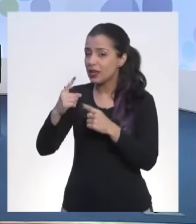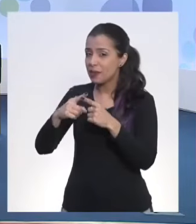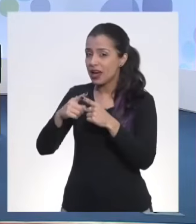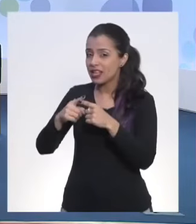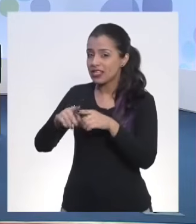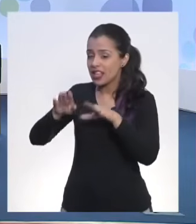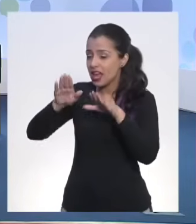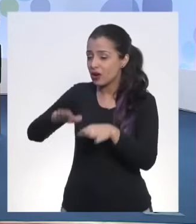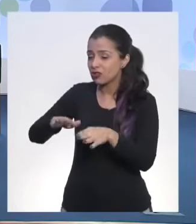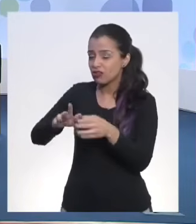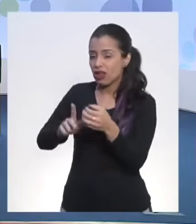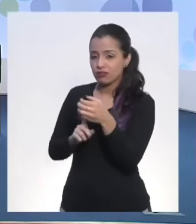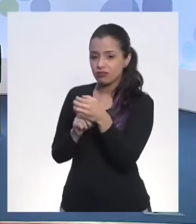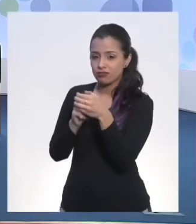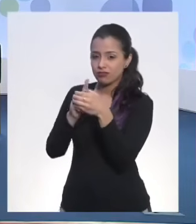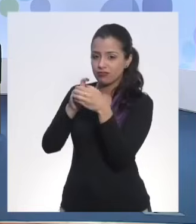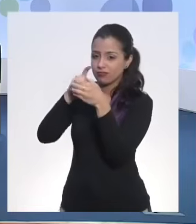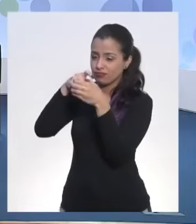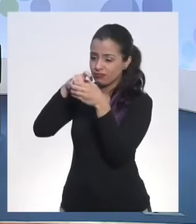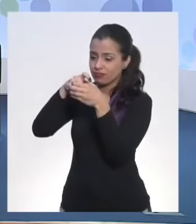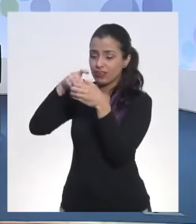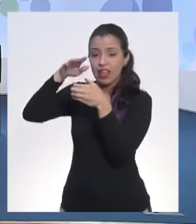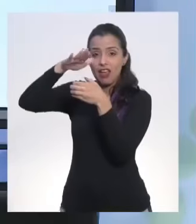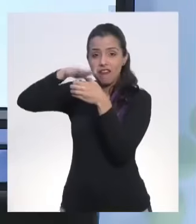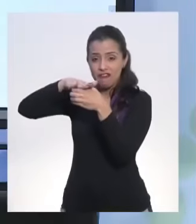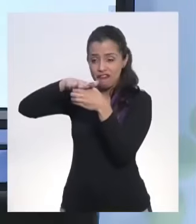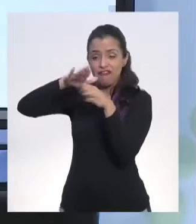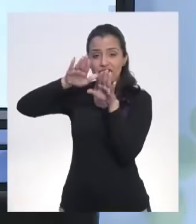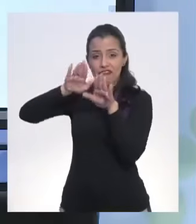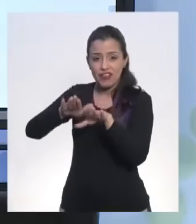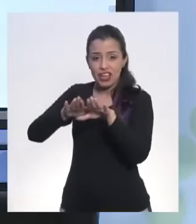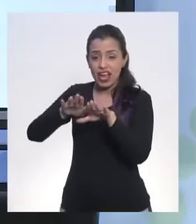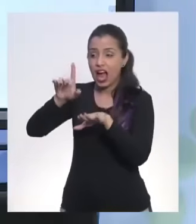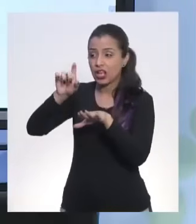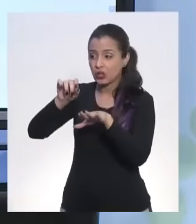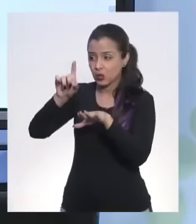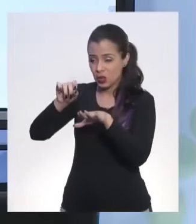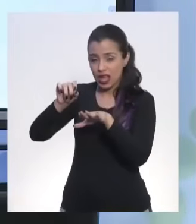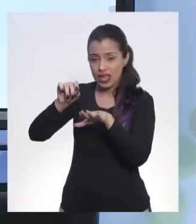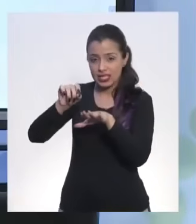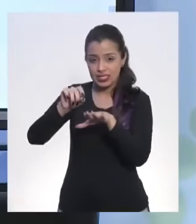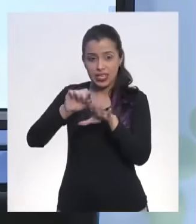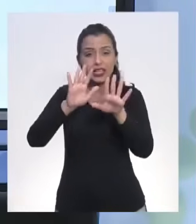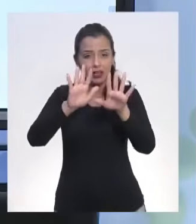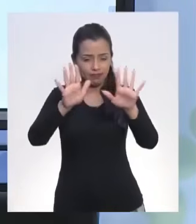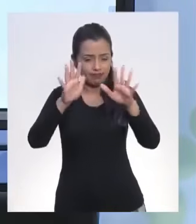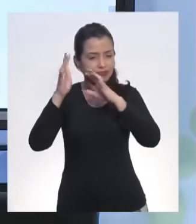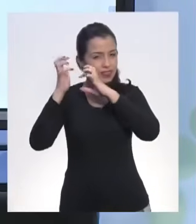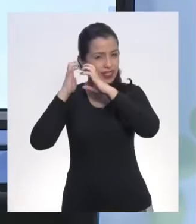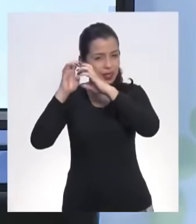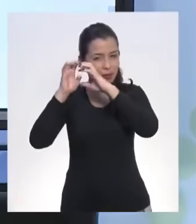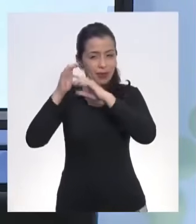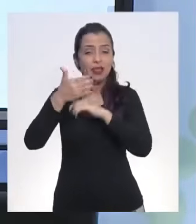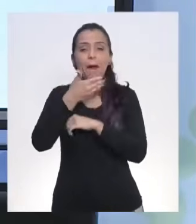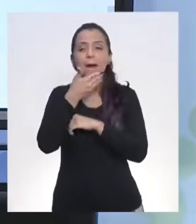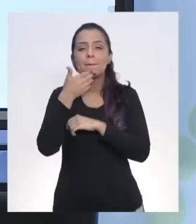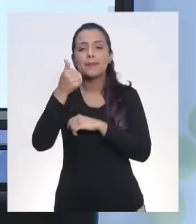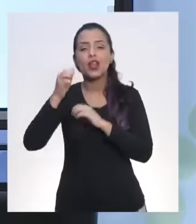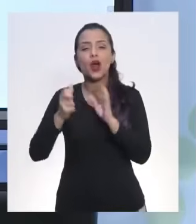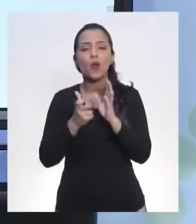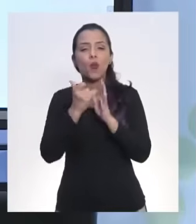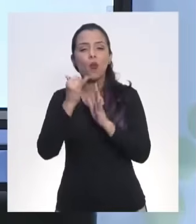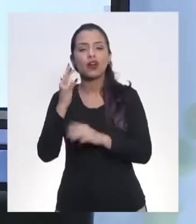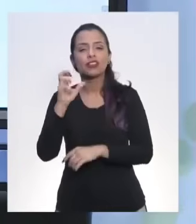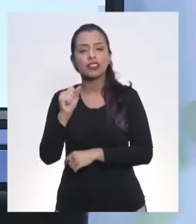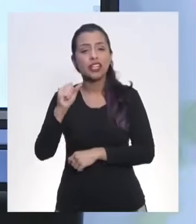qualquer forma. Sim, sim. Nesse caso, sim. Então, ela faria em 9 dias. Então, vamos tentar elaborar esses 9 dias aqui. Vou